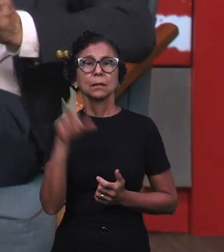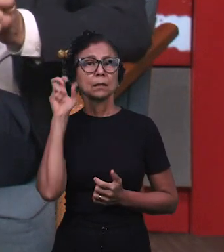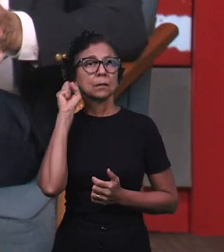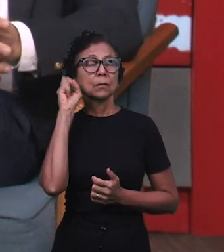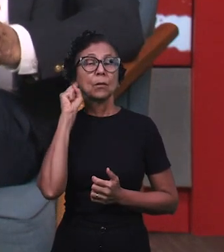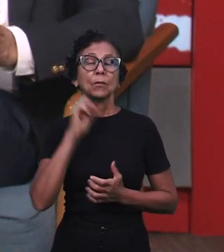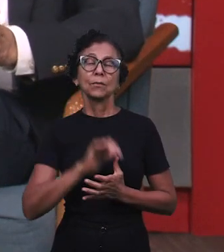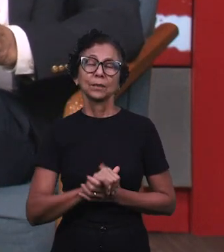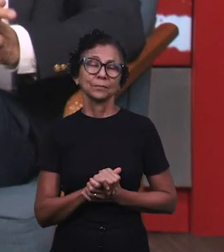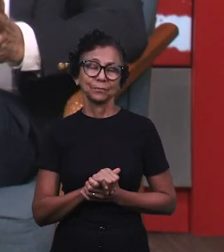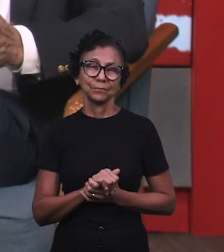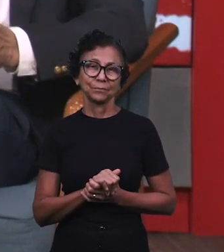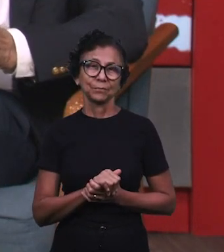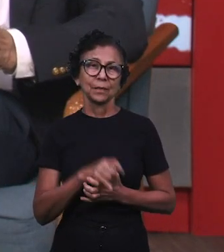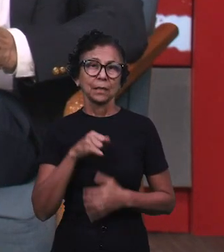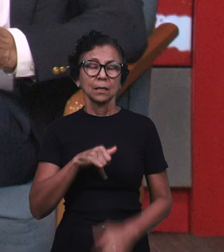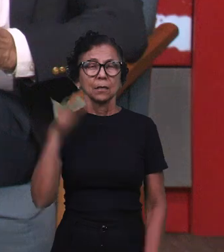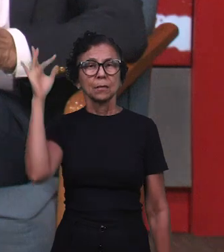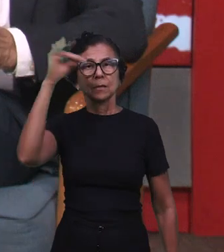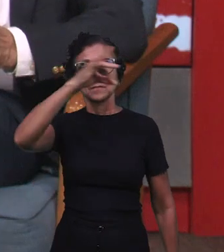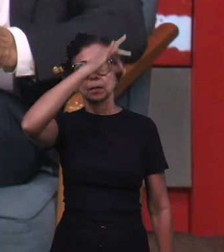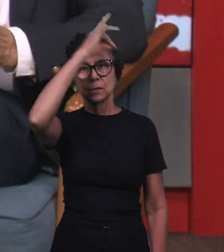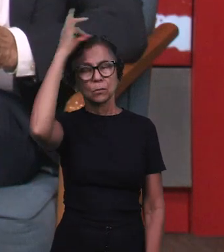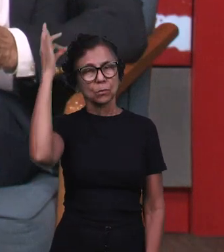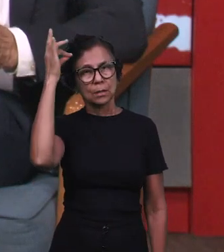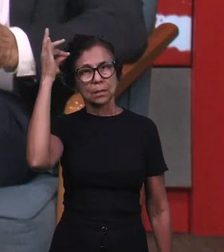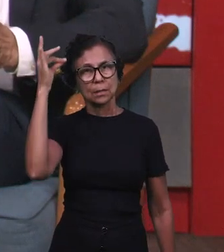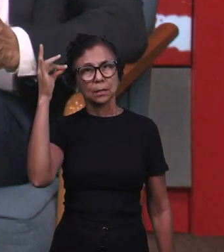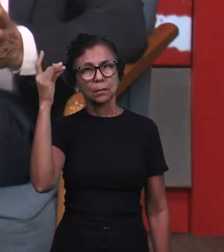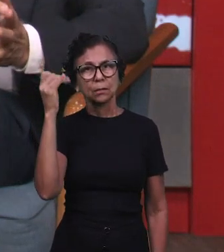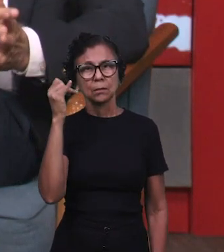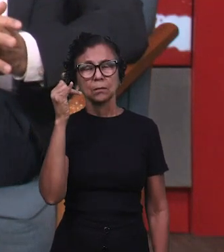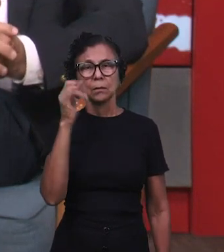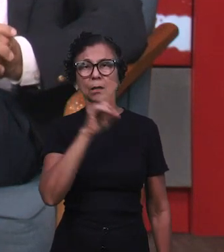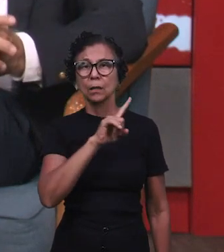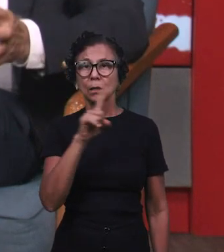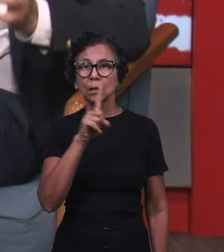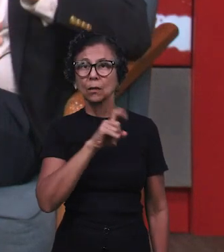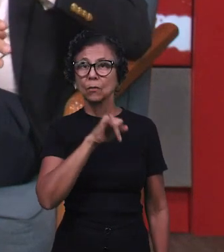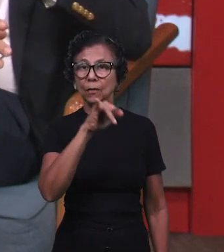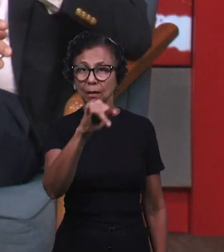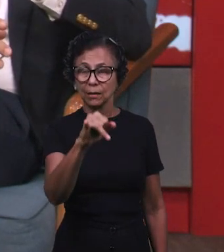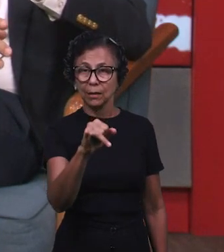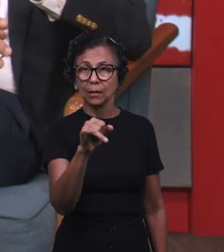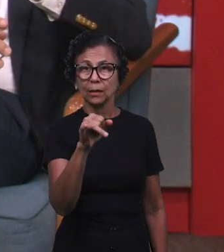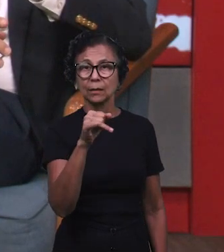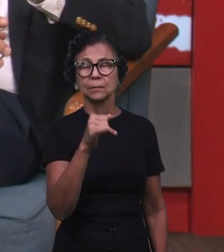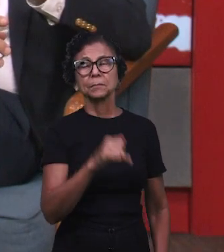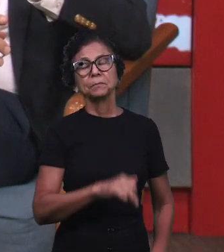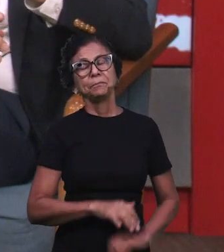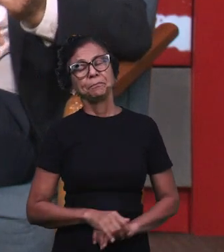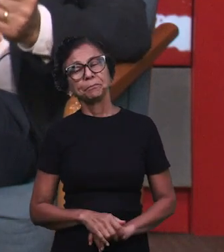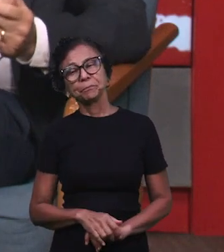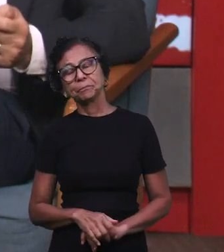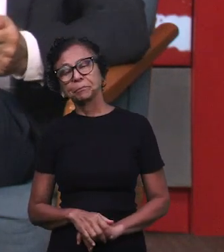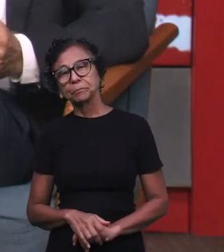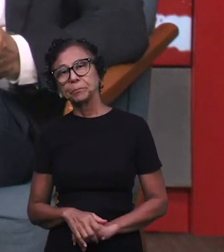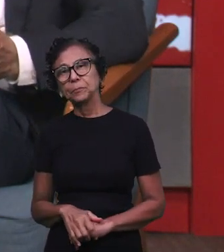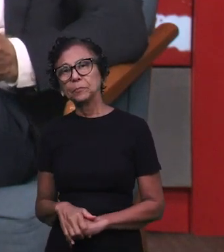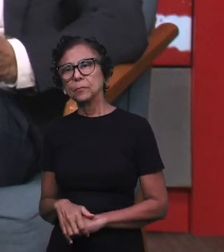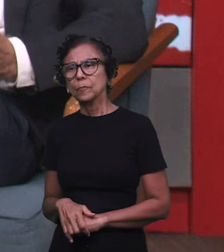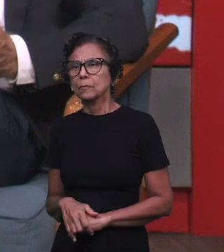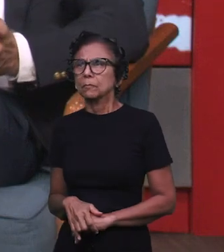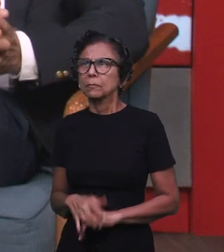Espírito Santo não falar com você, o que você falar a respeito